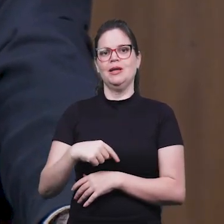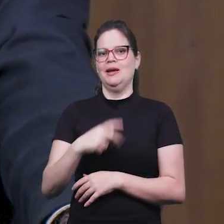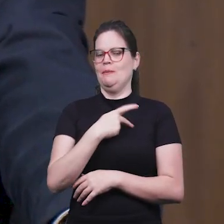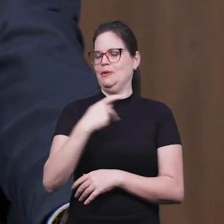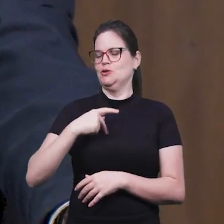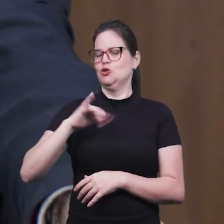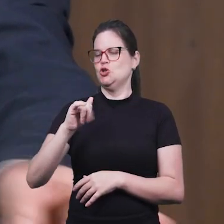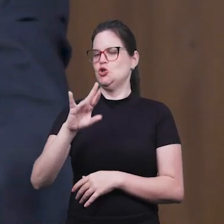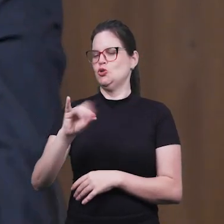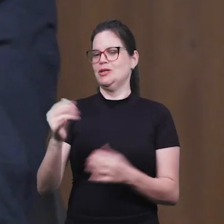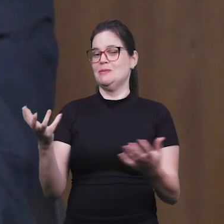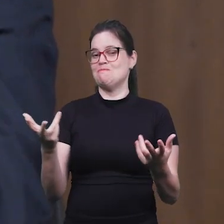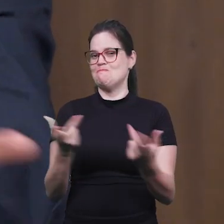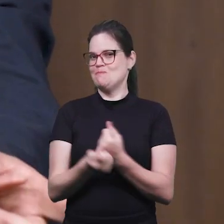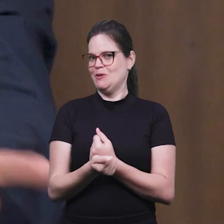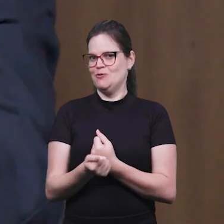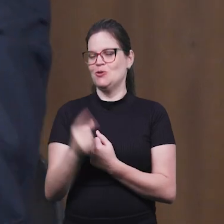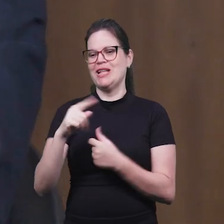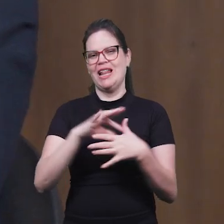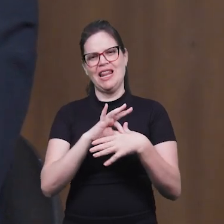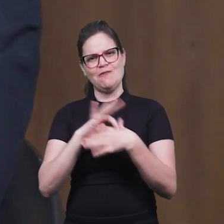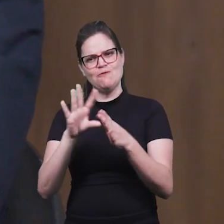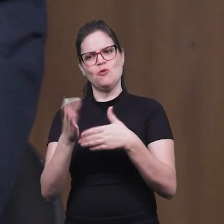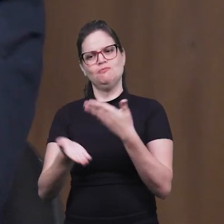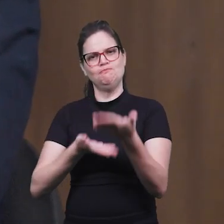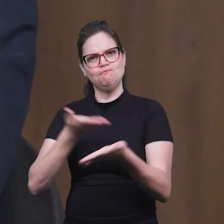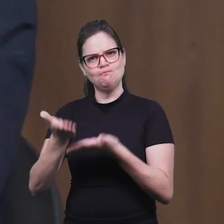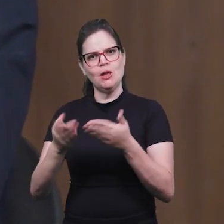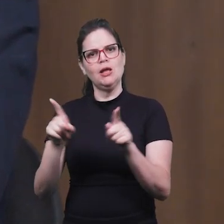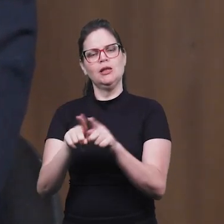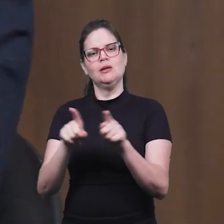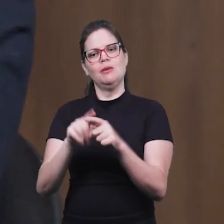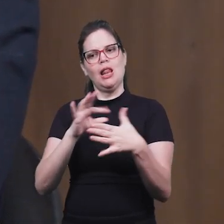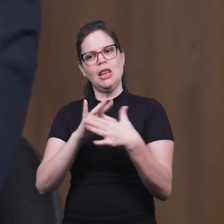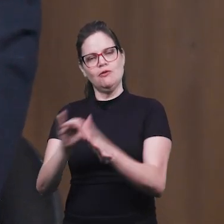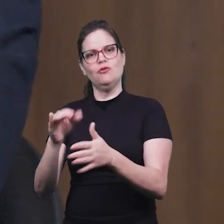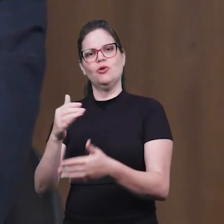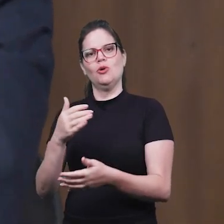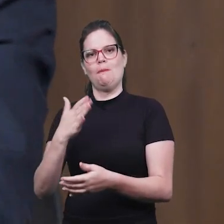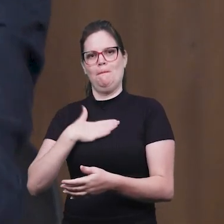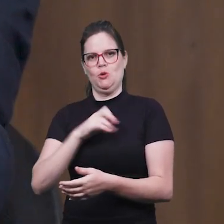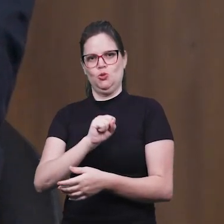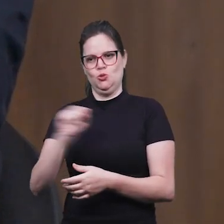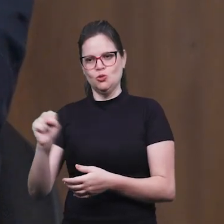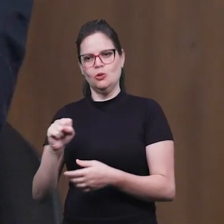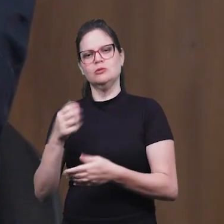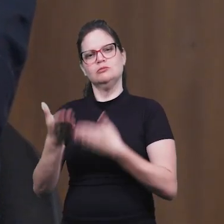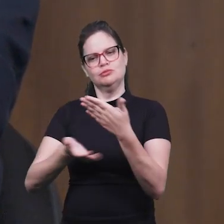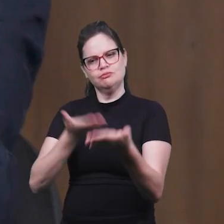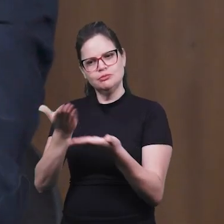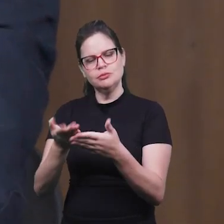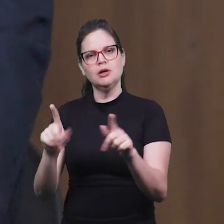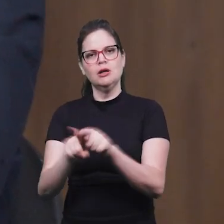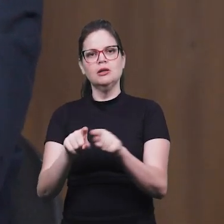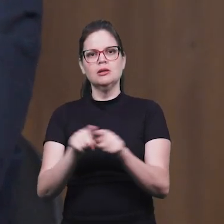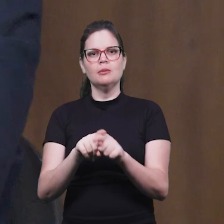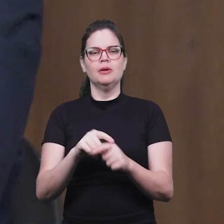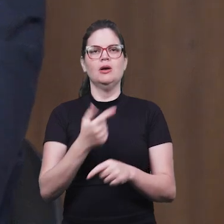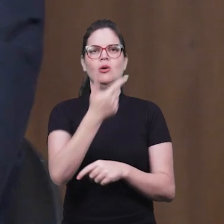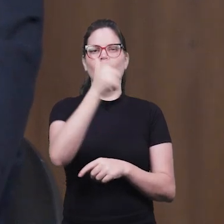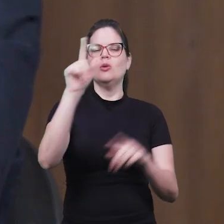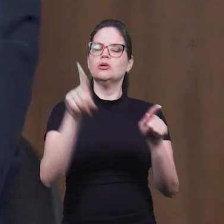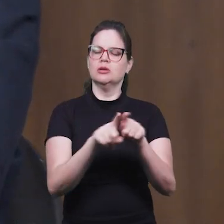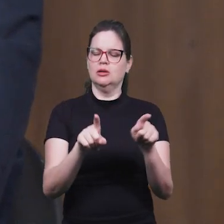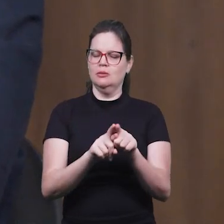começou a levar o rapaz na casa de Linda, o pai dela também deu uma atenção, esse rapaz se converteu. Depois veio um outro, que está hoje em São Paulo também,